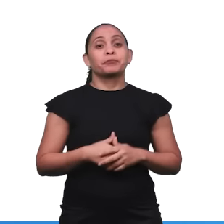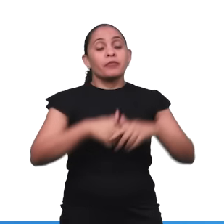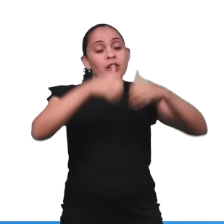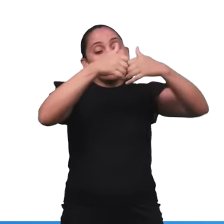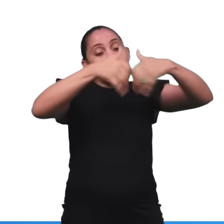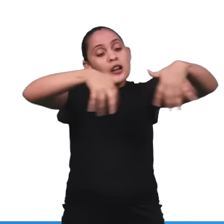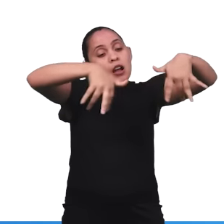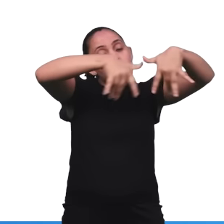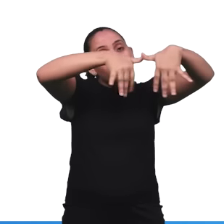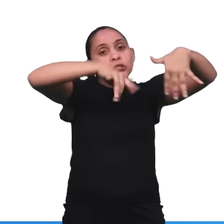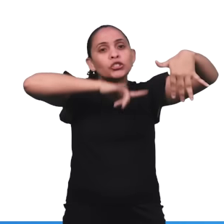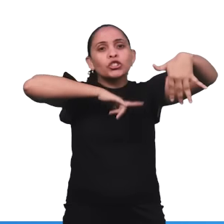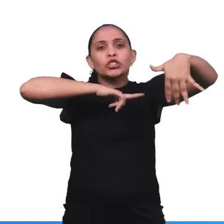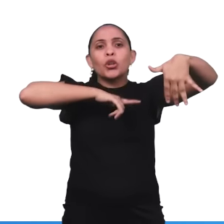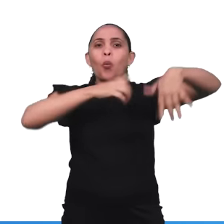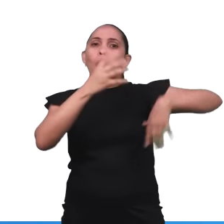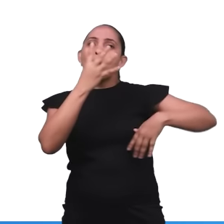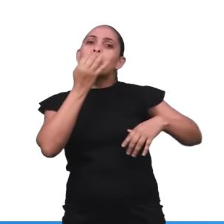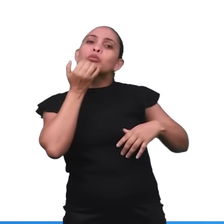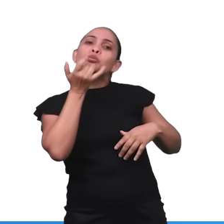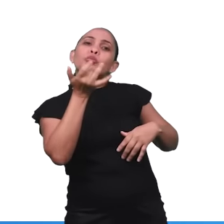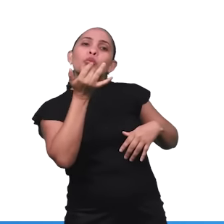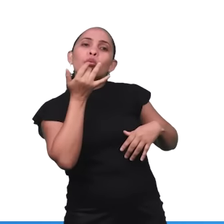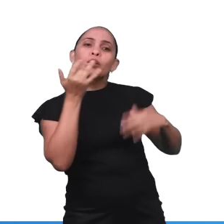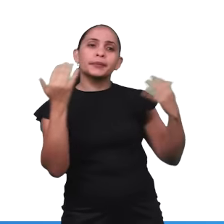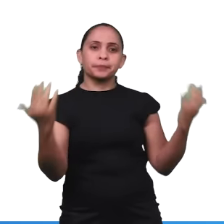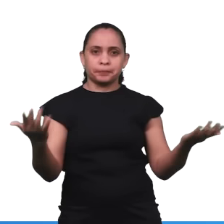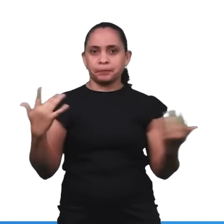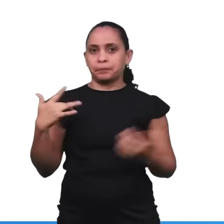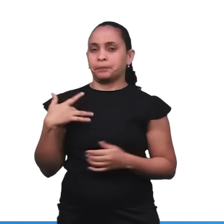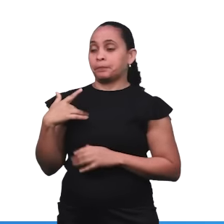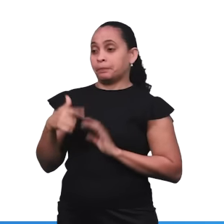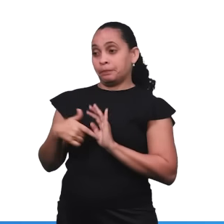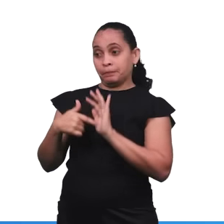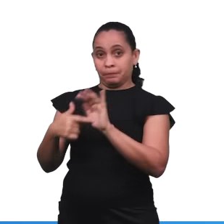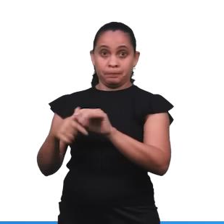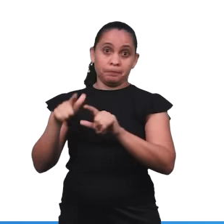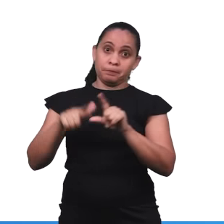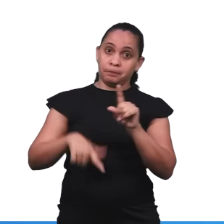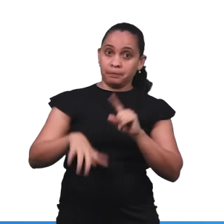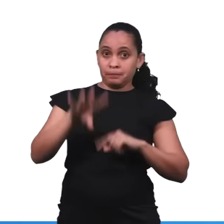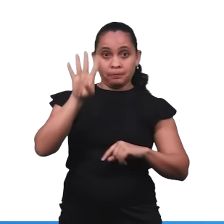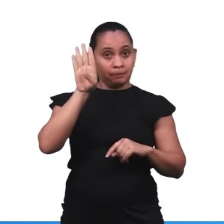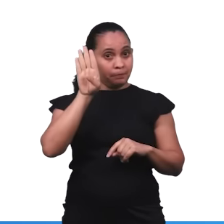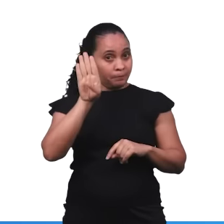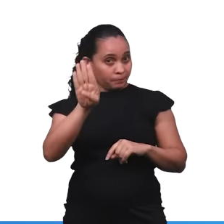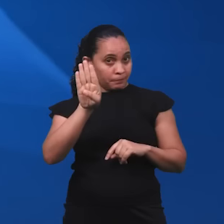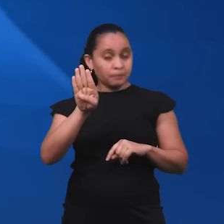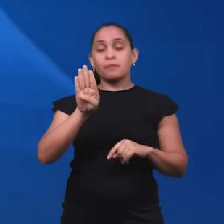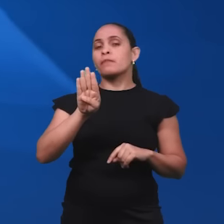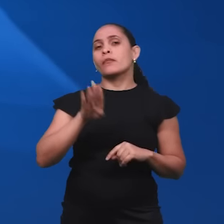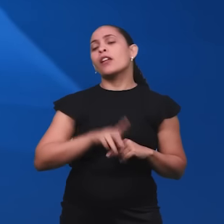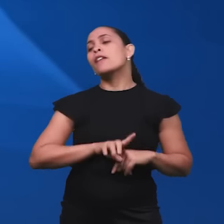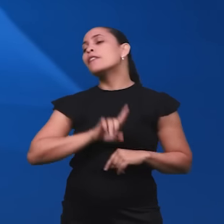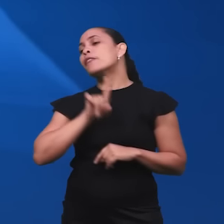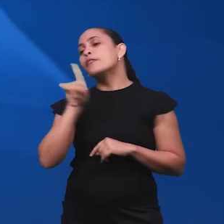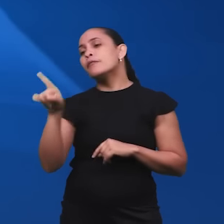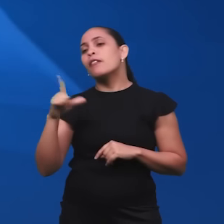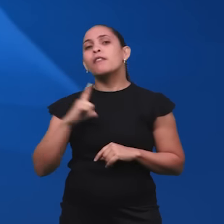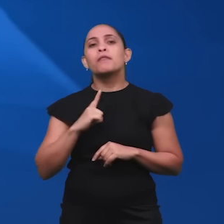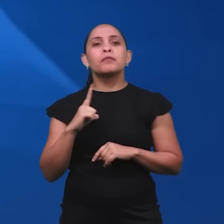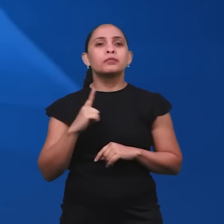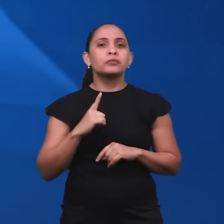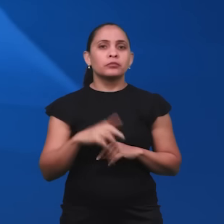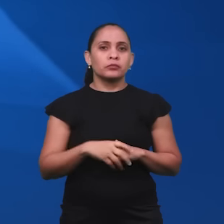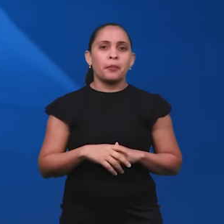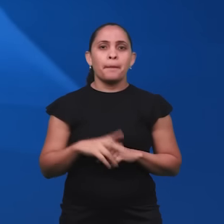cortinas, elas tinham 4 cores. Então, quem vai fazer o comentário agora da letra B vai ser o nosso irmão,